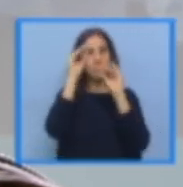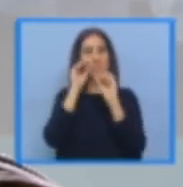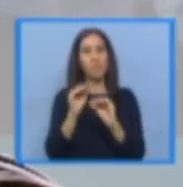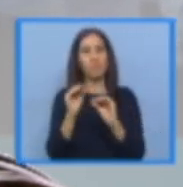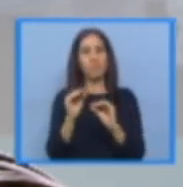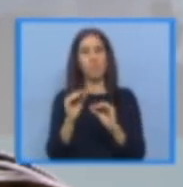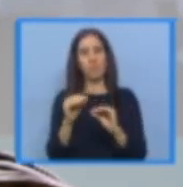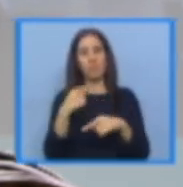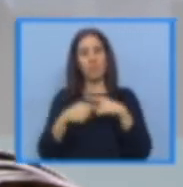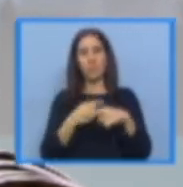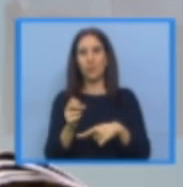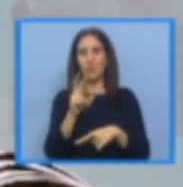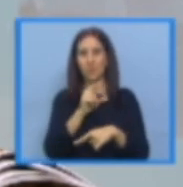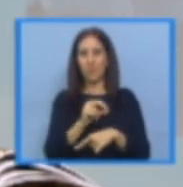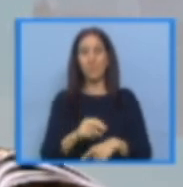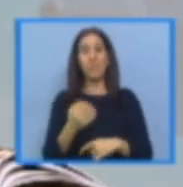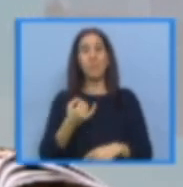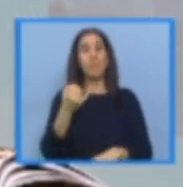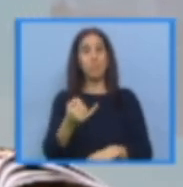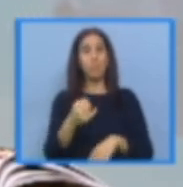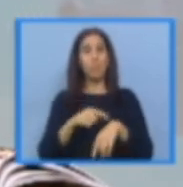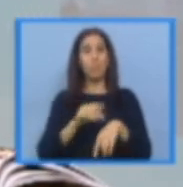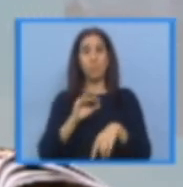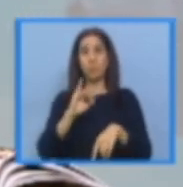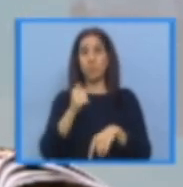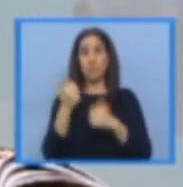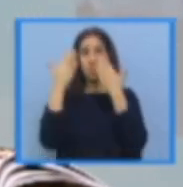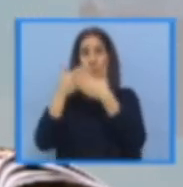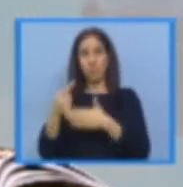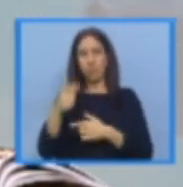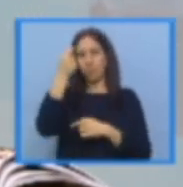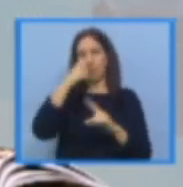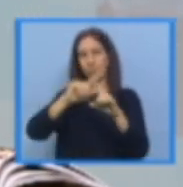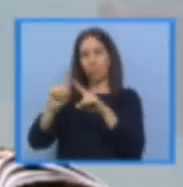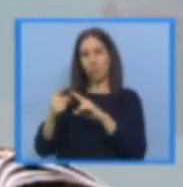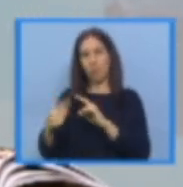nas novas gerações. Daqui a pouco, quando forem 22h45, outras histórias